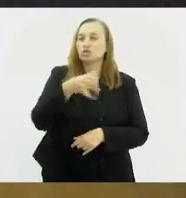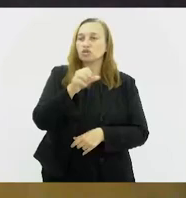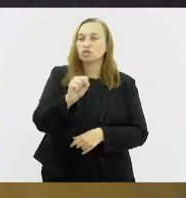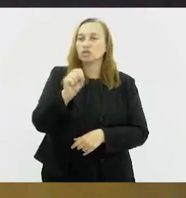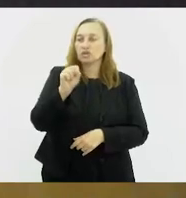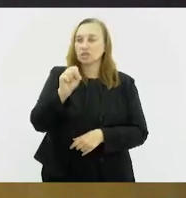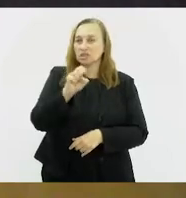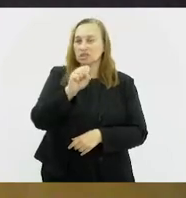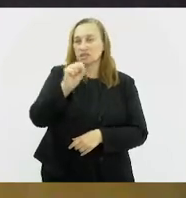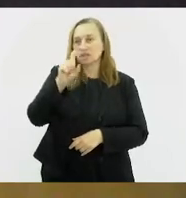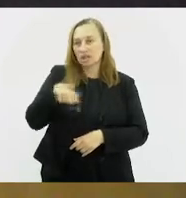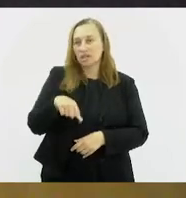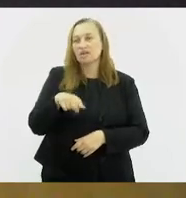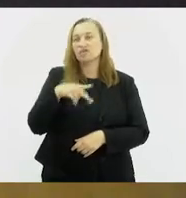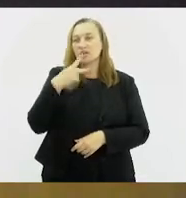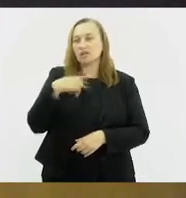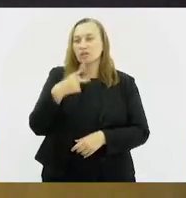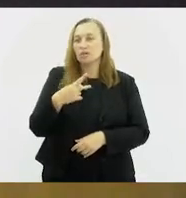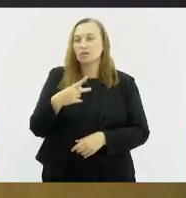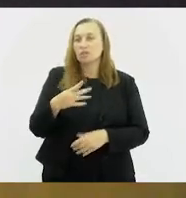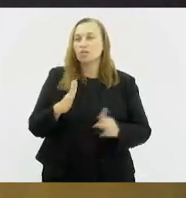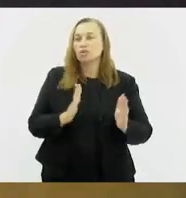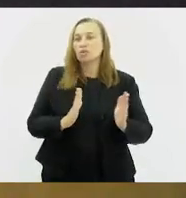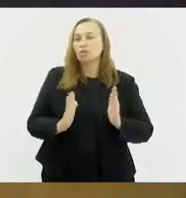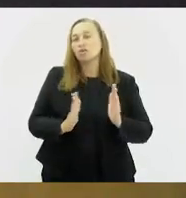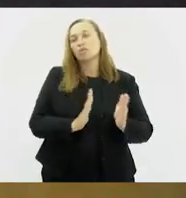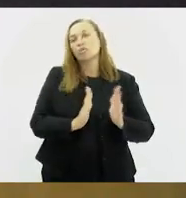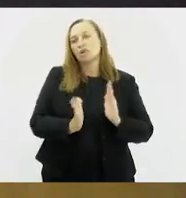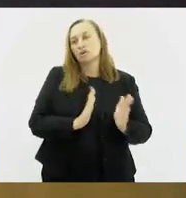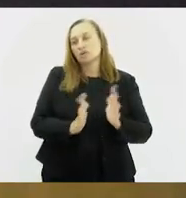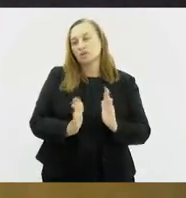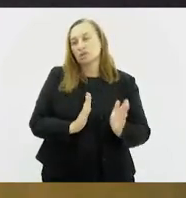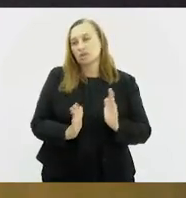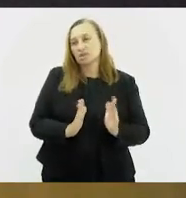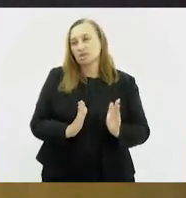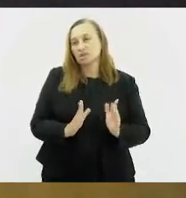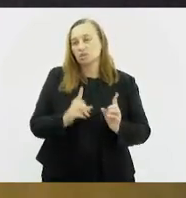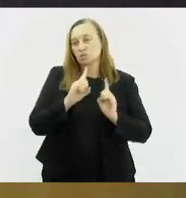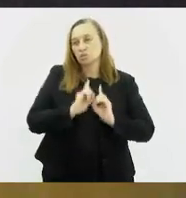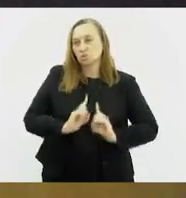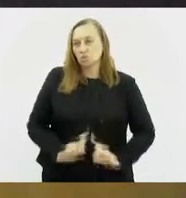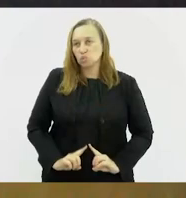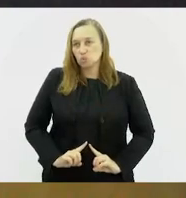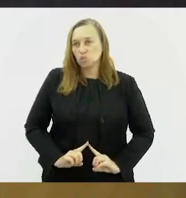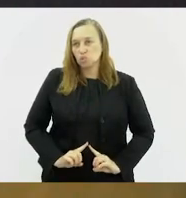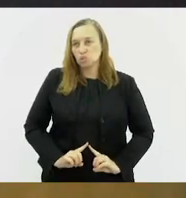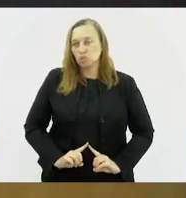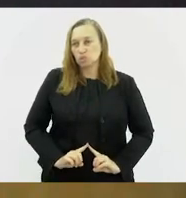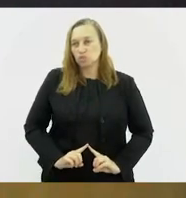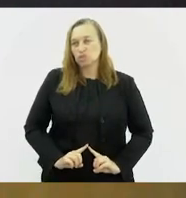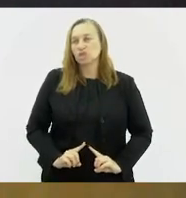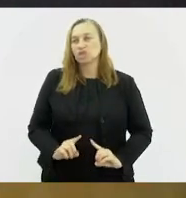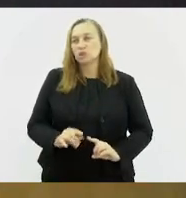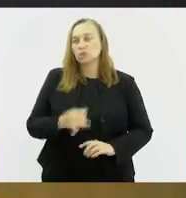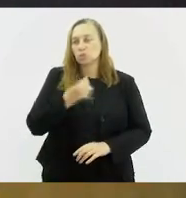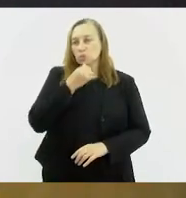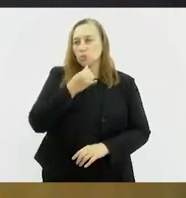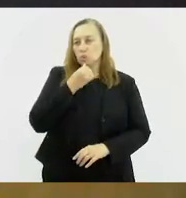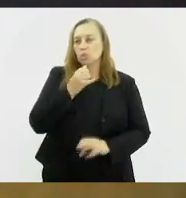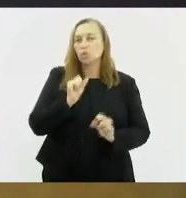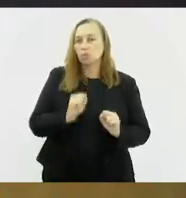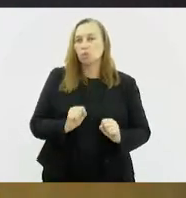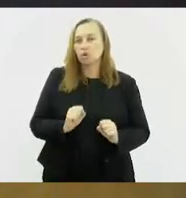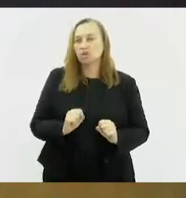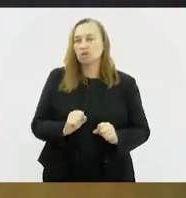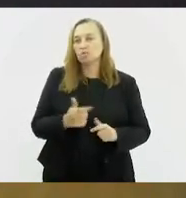de melancolia, de angústia, de depressão, ele pode ser um estopim para o desencadear de uma demência. Então, a gente precisa